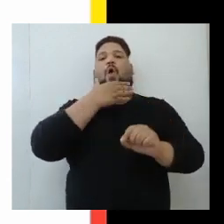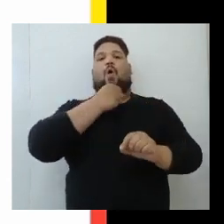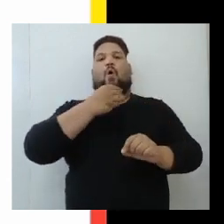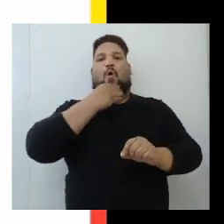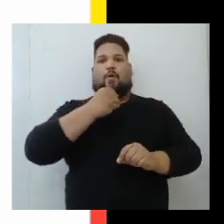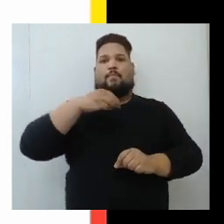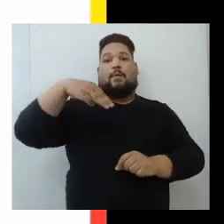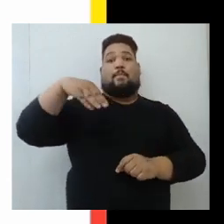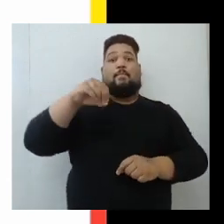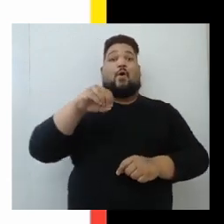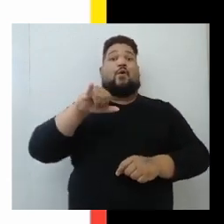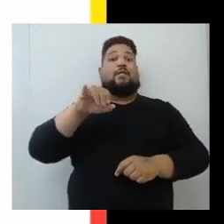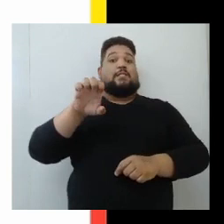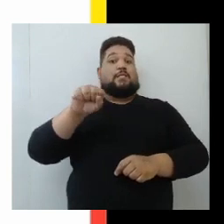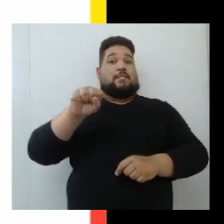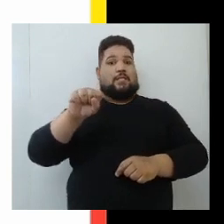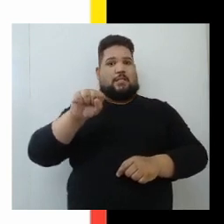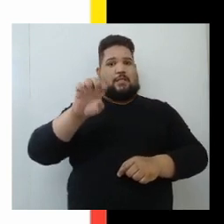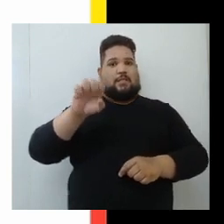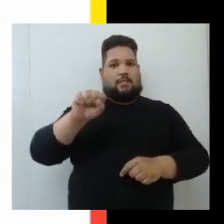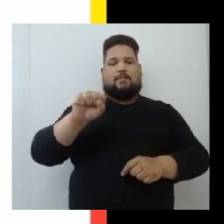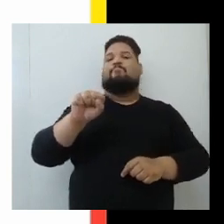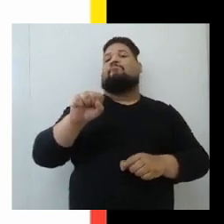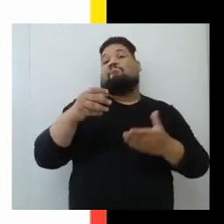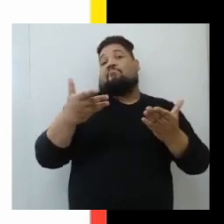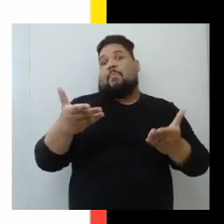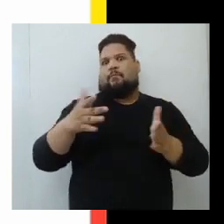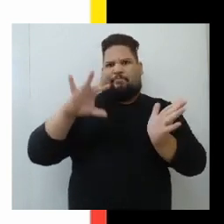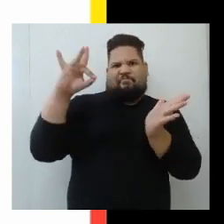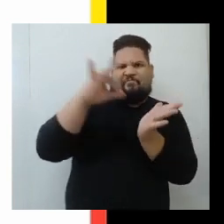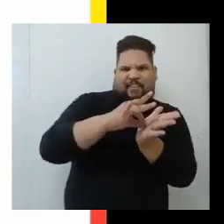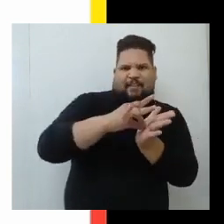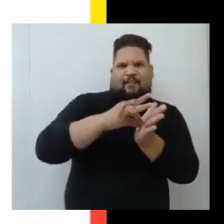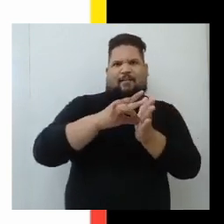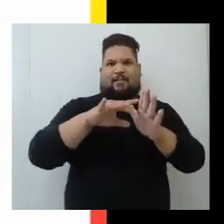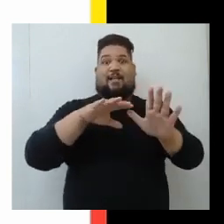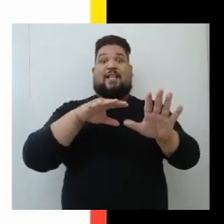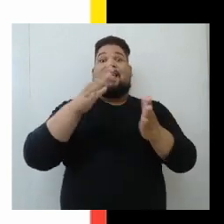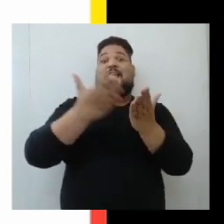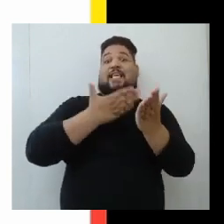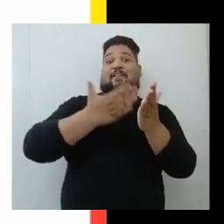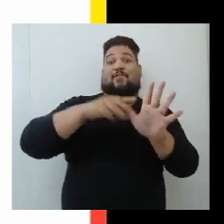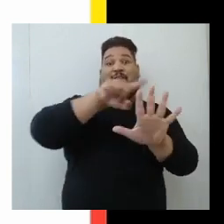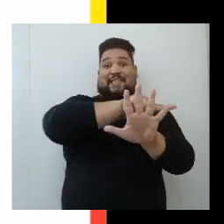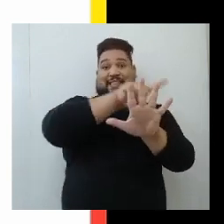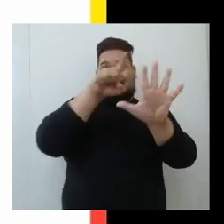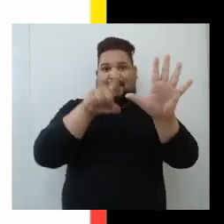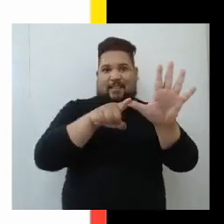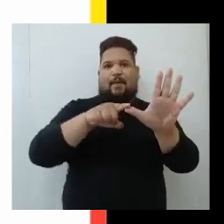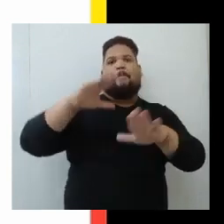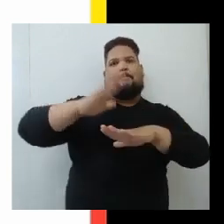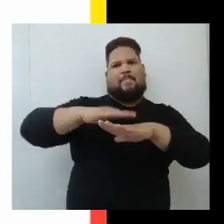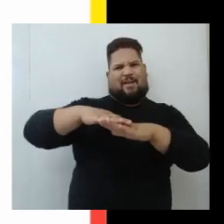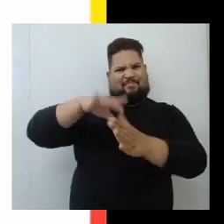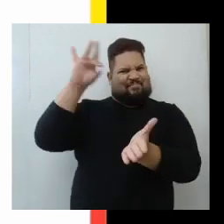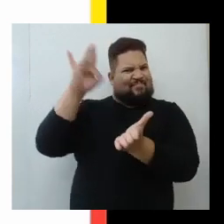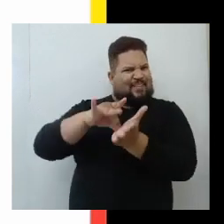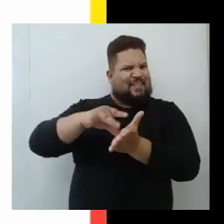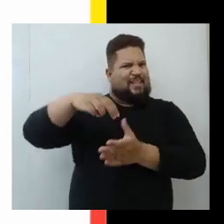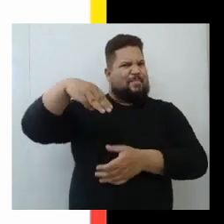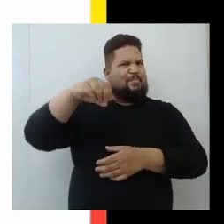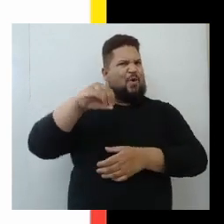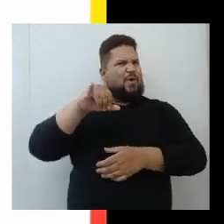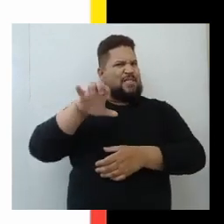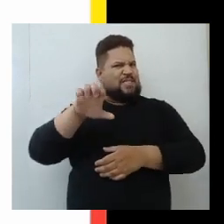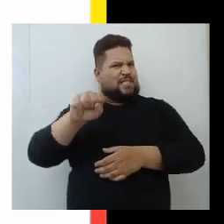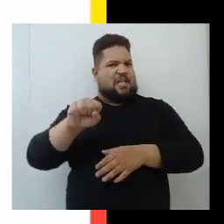Então, não se sabe historicamente se realmente o Pentateuco, principalmente, foi escrito por Moisés, mas a ele